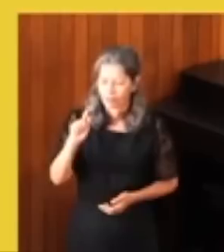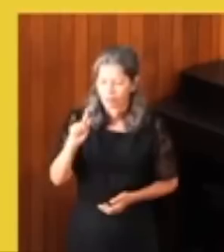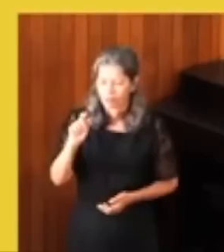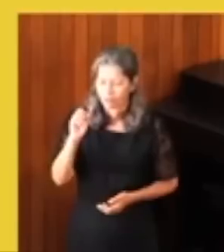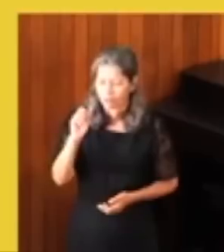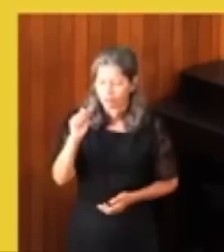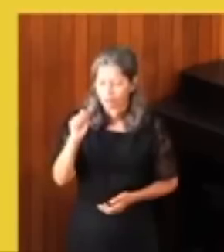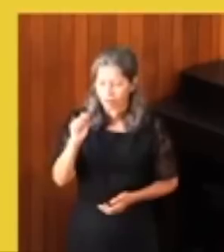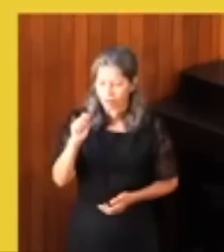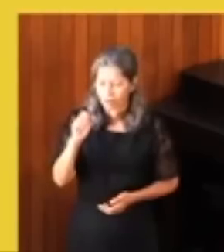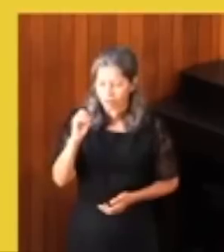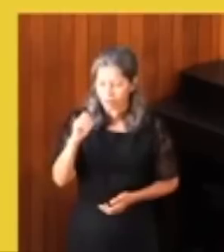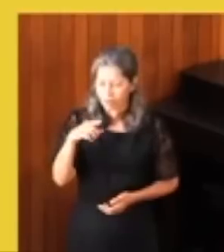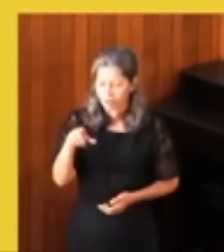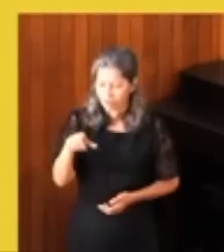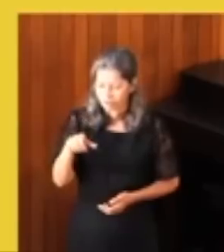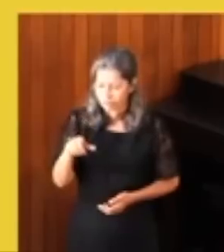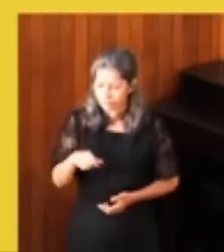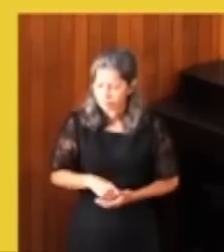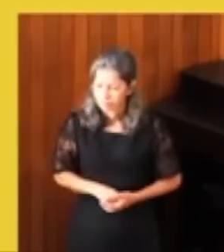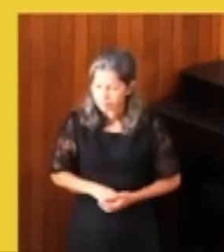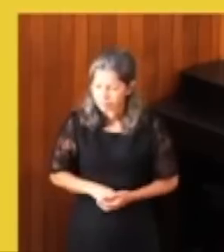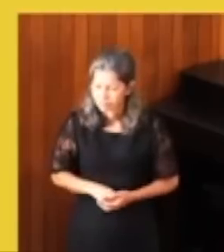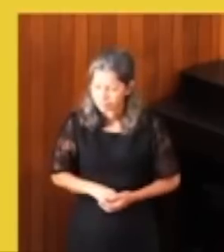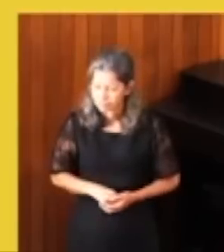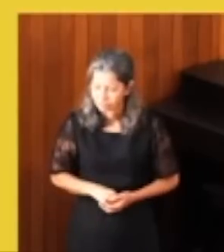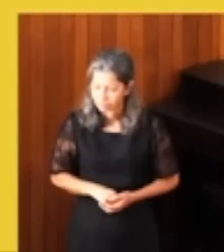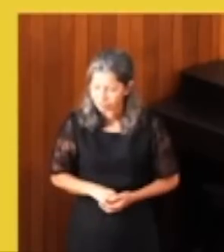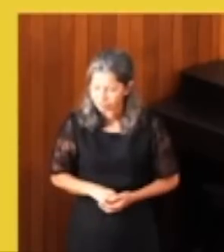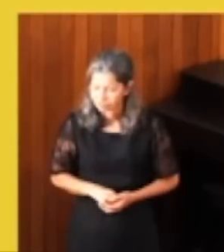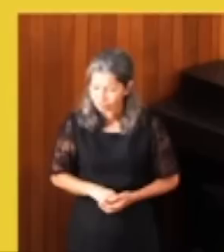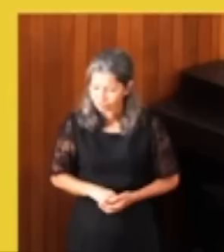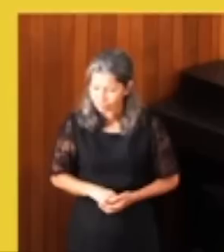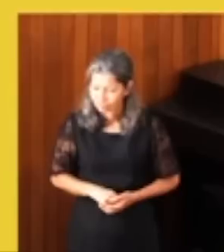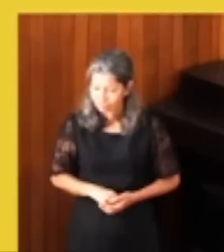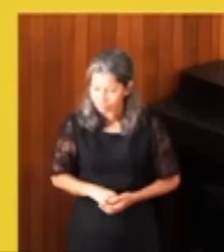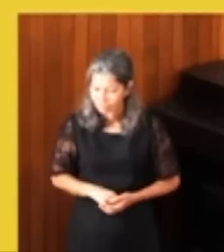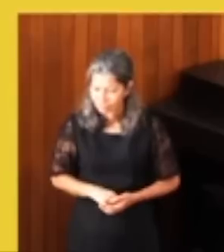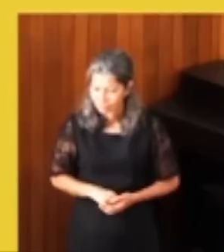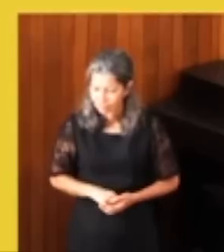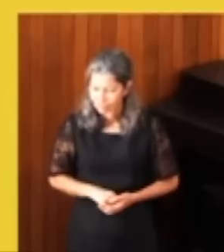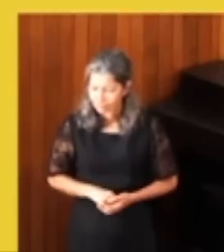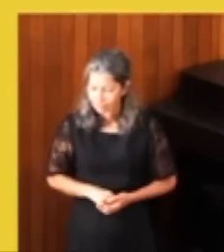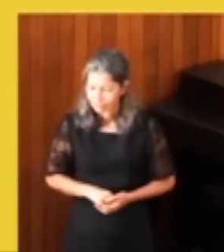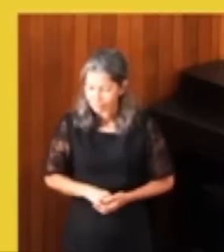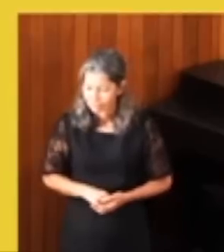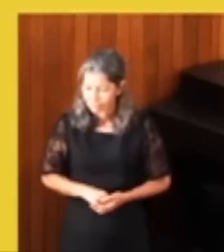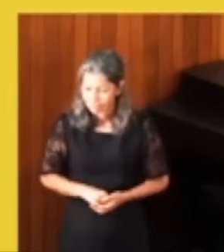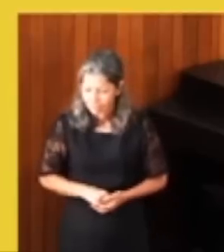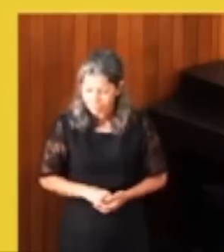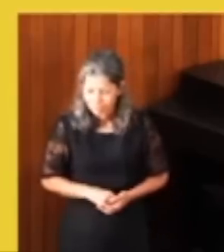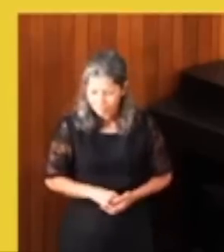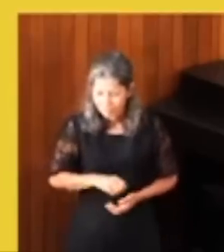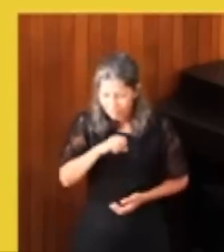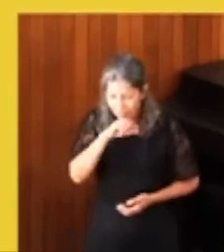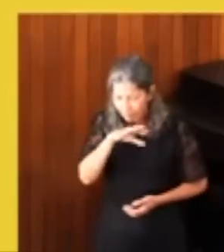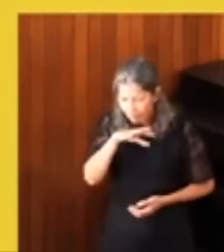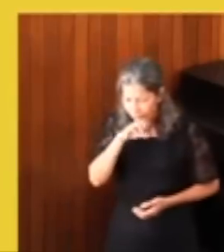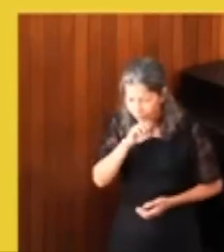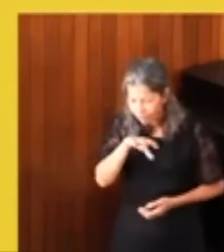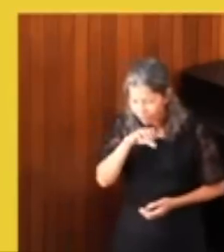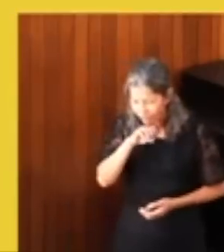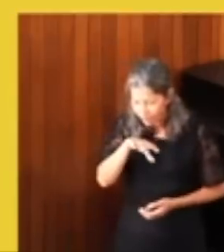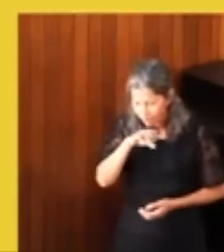estrutura literária chamada quiasma, em que no centro está o que é mais importante. Então a introdução ela é semelhante